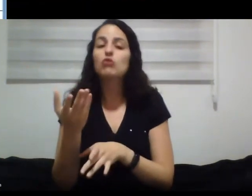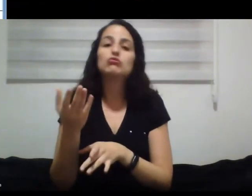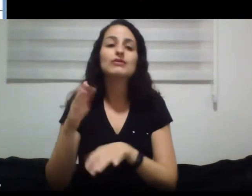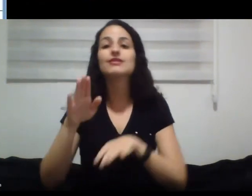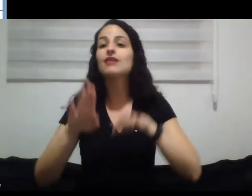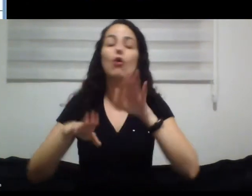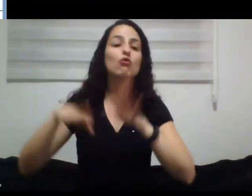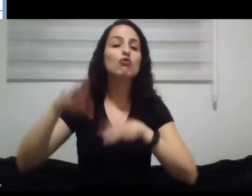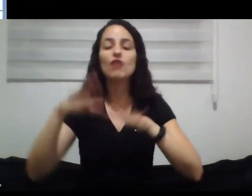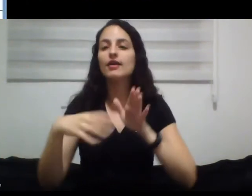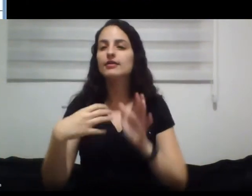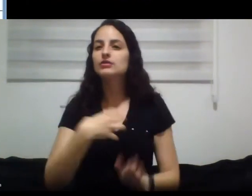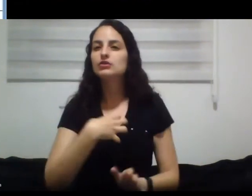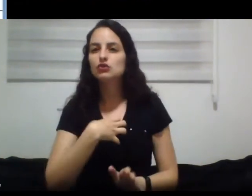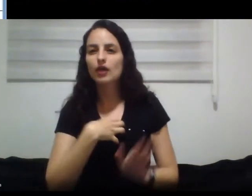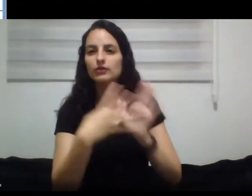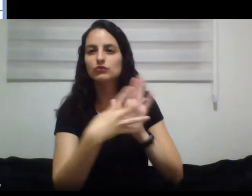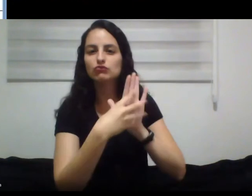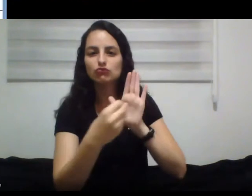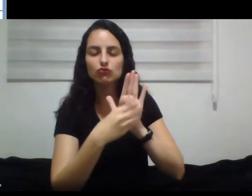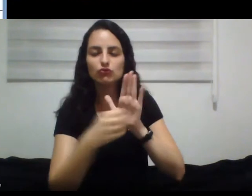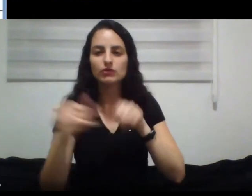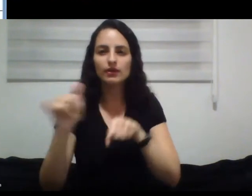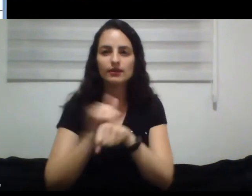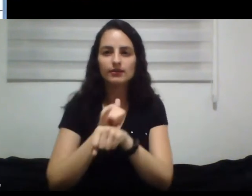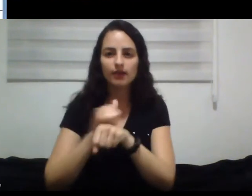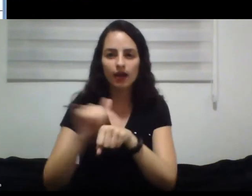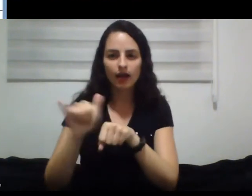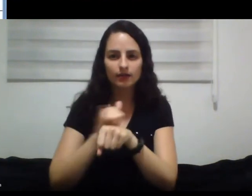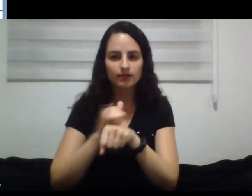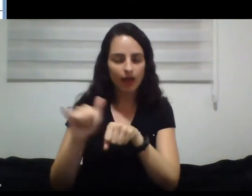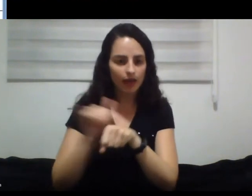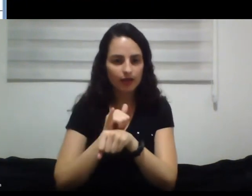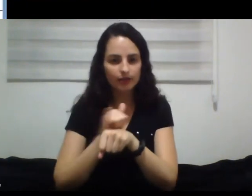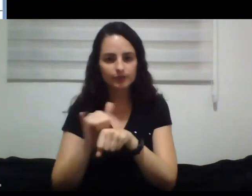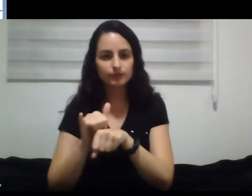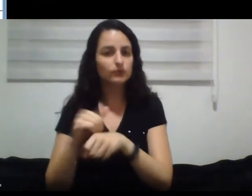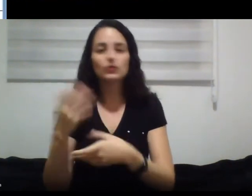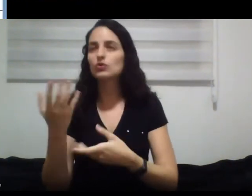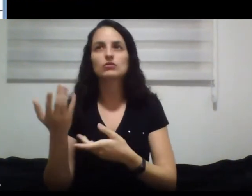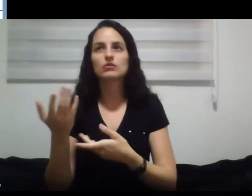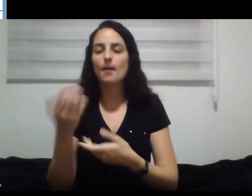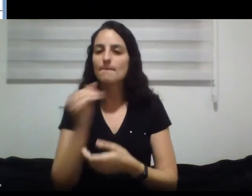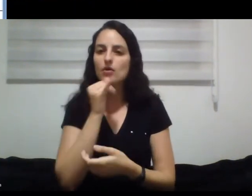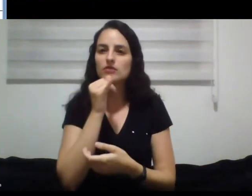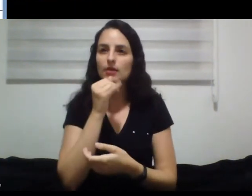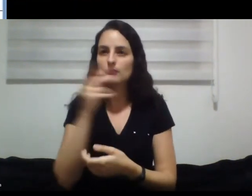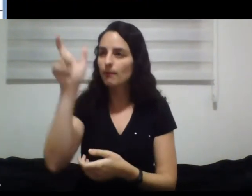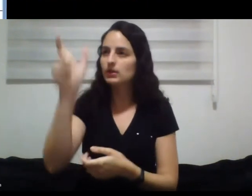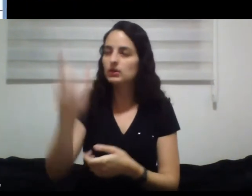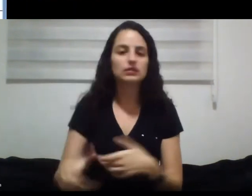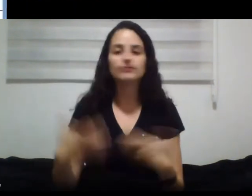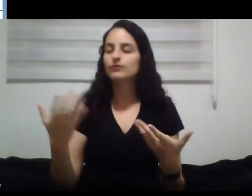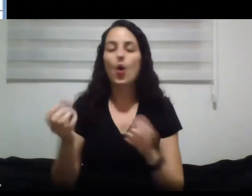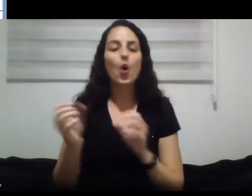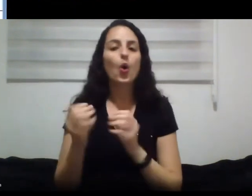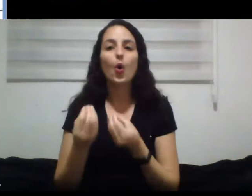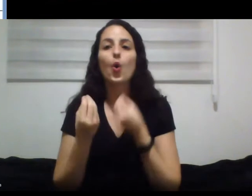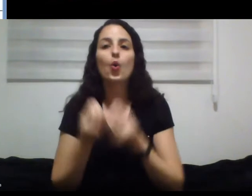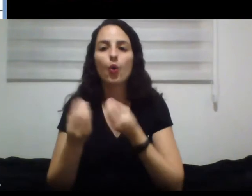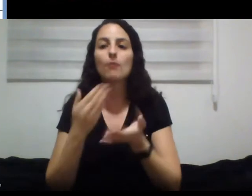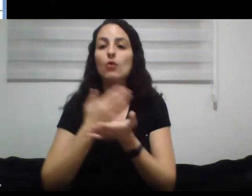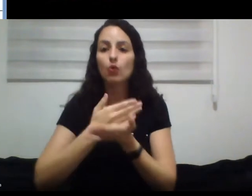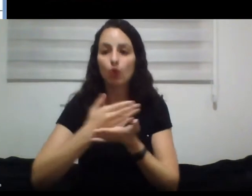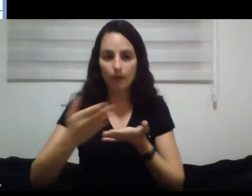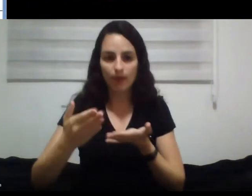assim, pensa que não deixar muito os fechamentos não